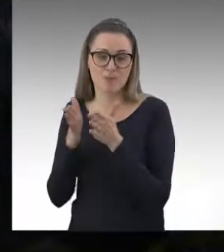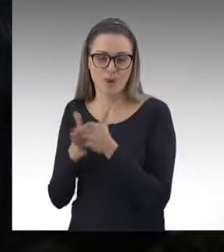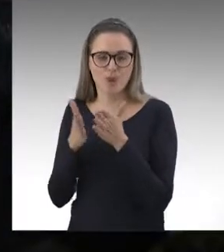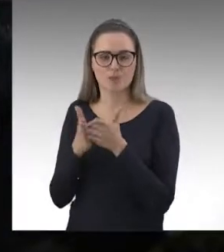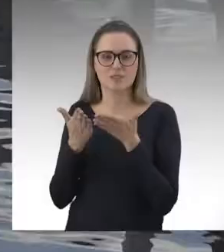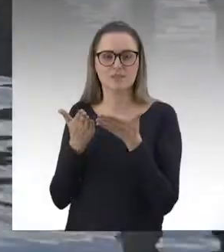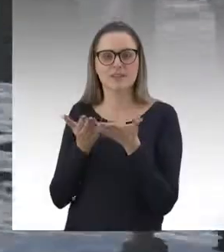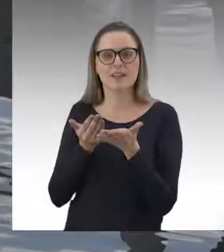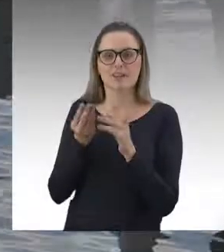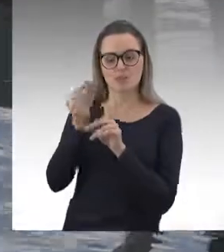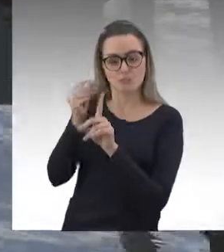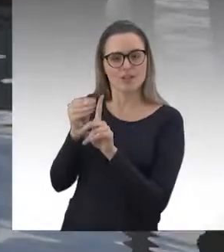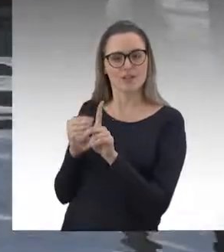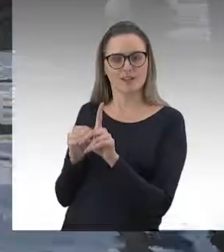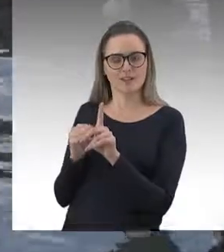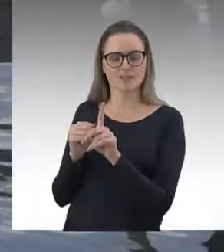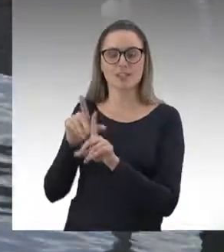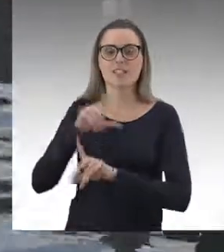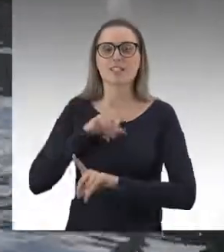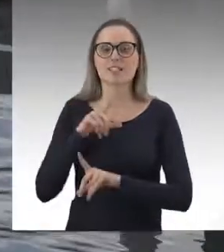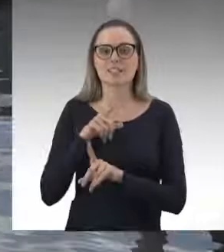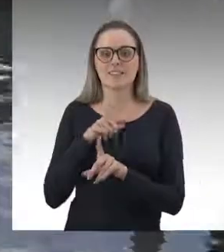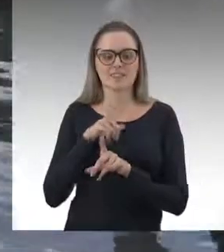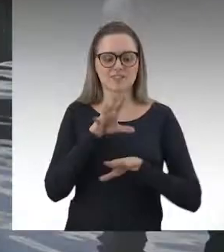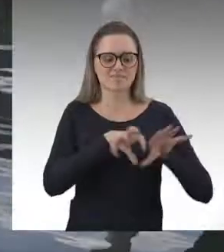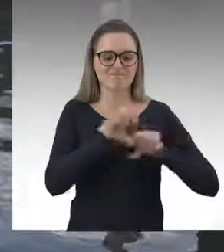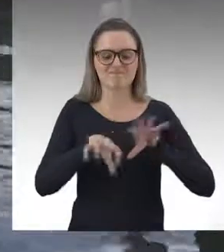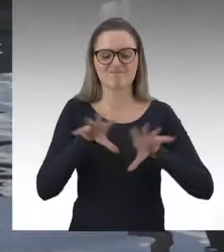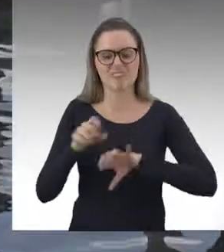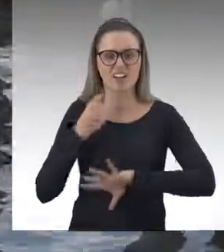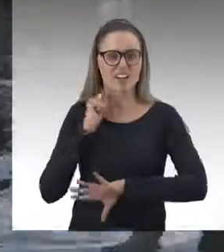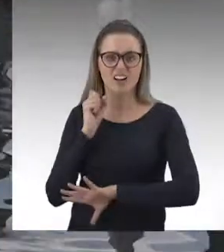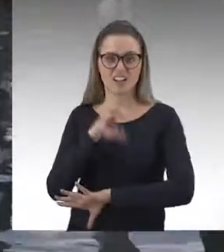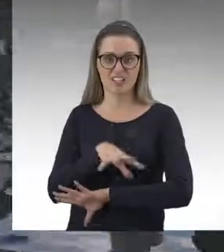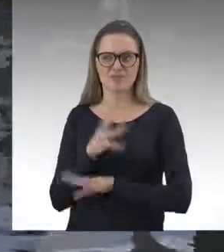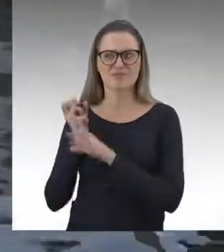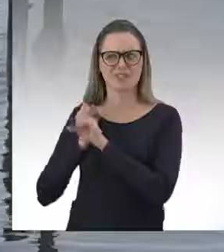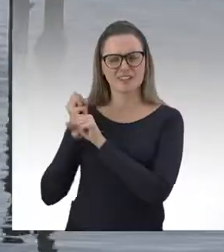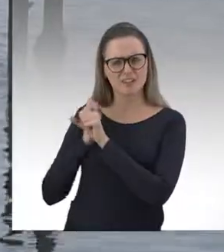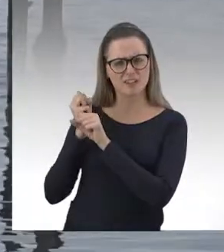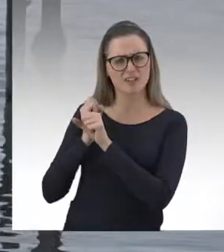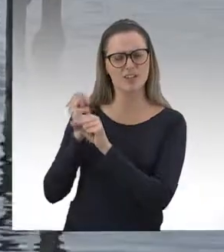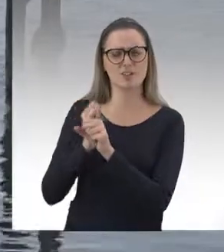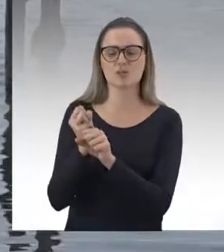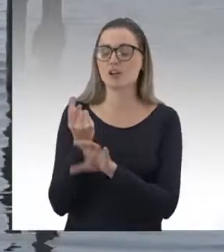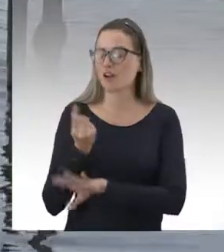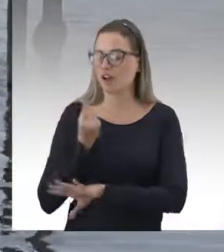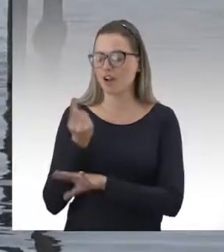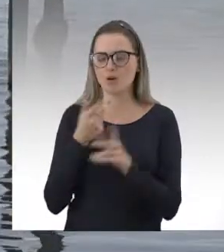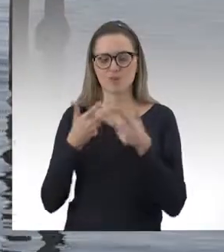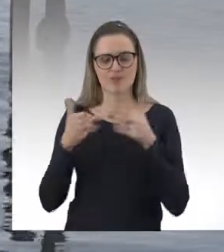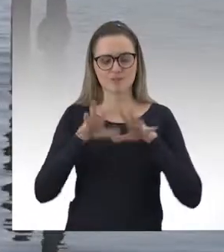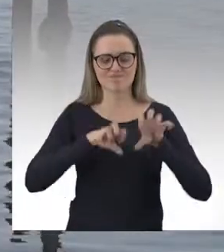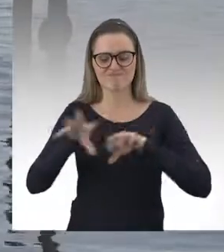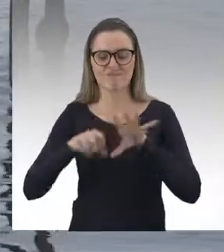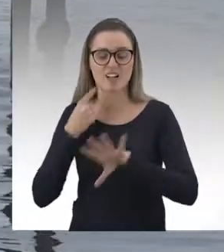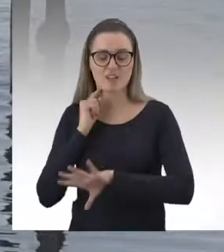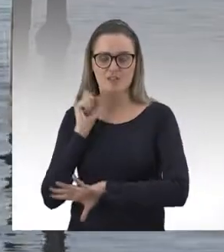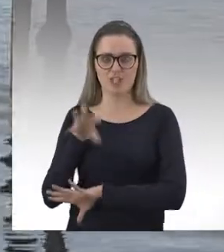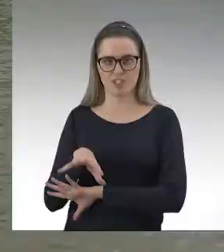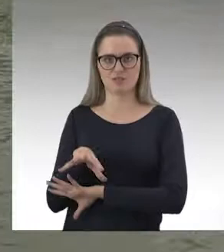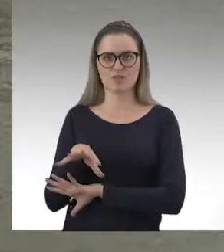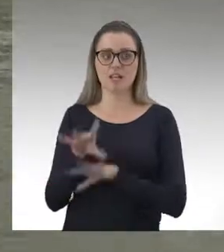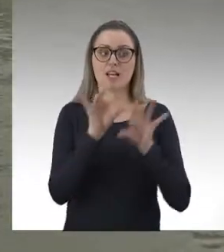ela acabou ficando submetida à catação de lixo. Então, durante muitos anos, a única coisa que se fazia era a catação de lixo,